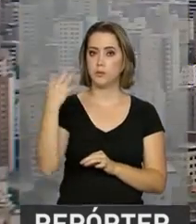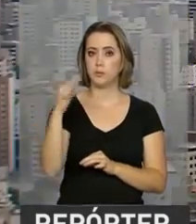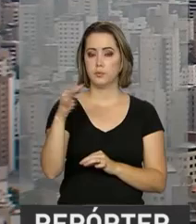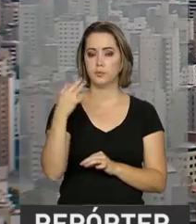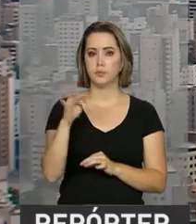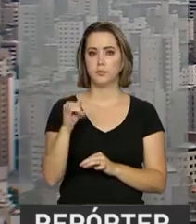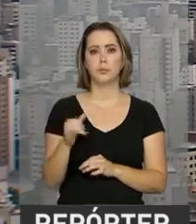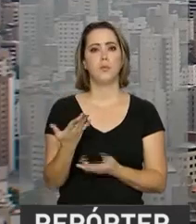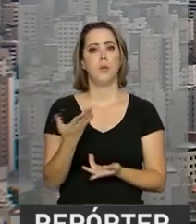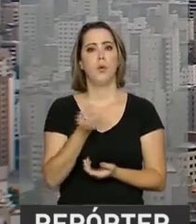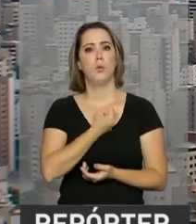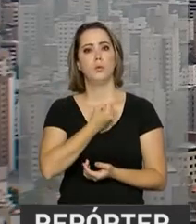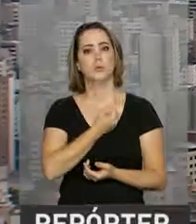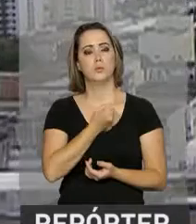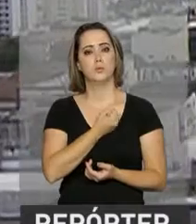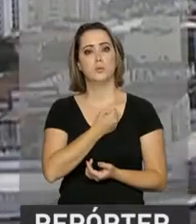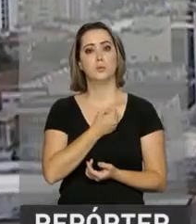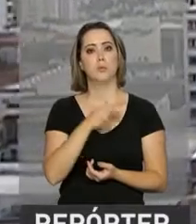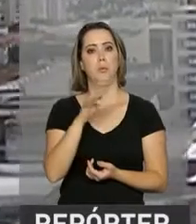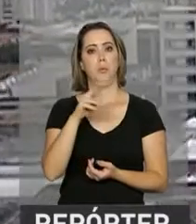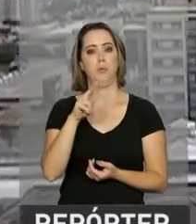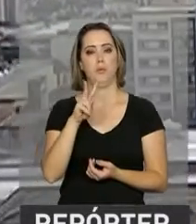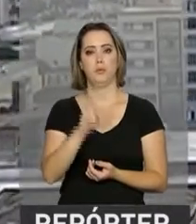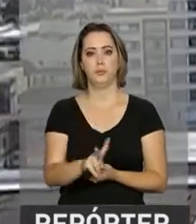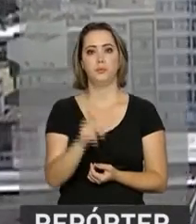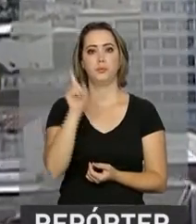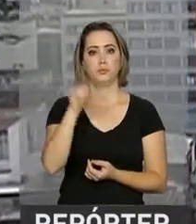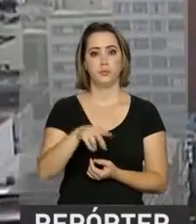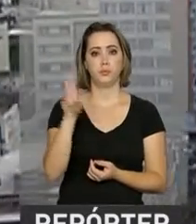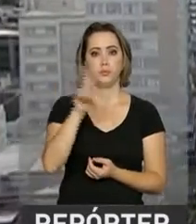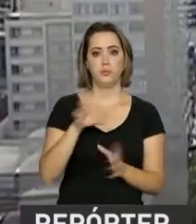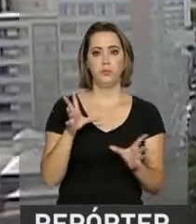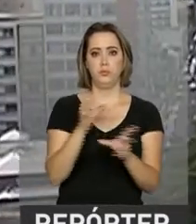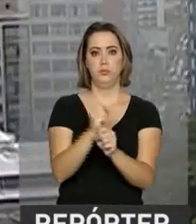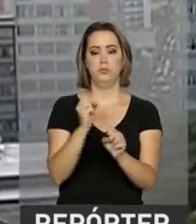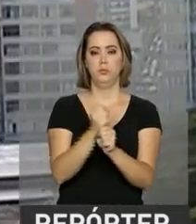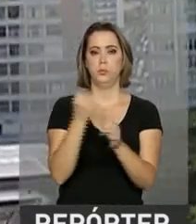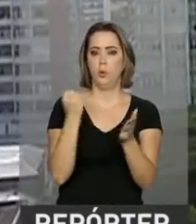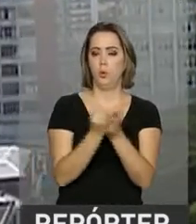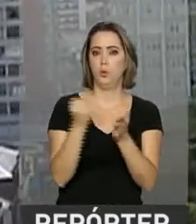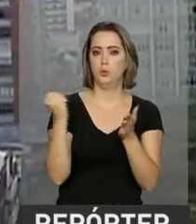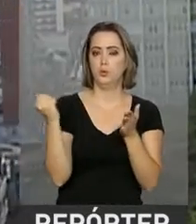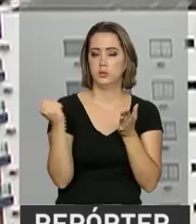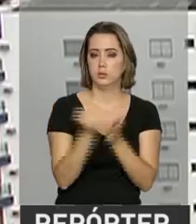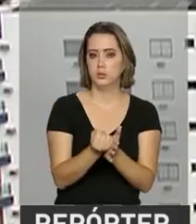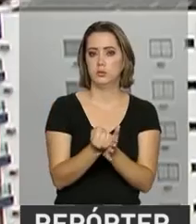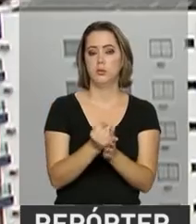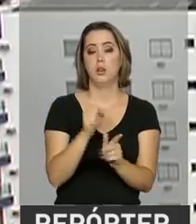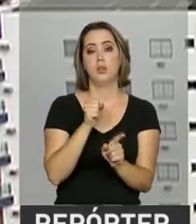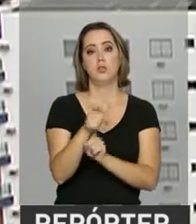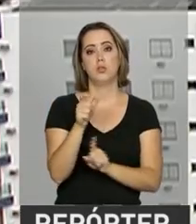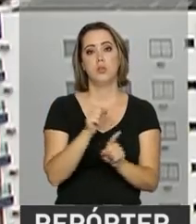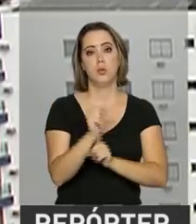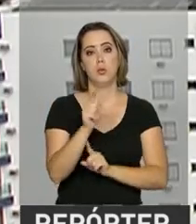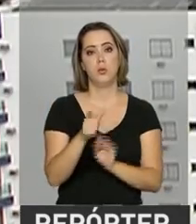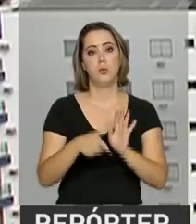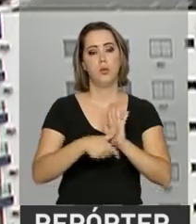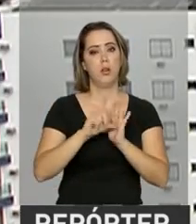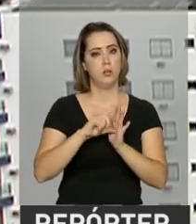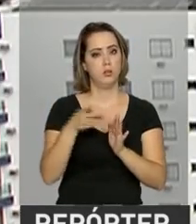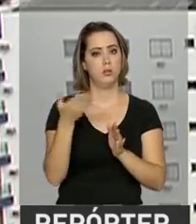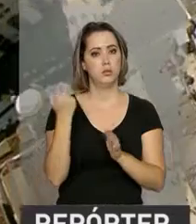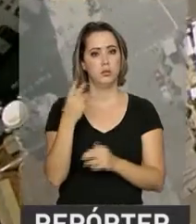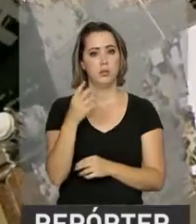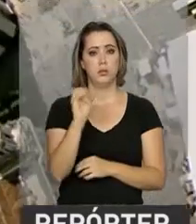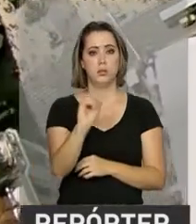pela fundação getúlio vargas é usado para calcular o reajuste de contratos de aluguel no mês passado tinha registrado uma variação